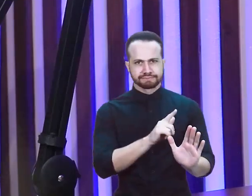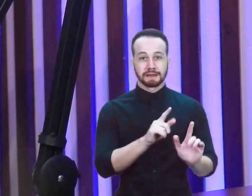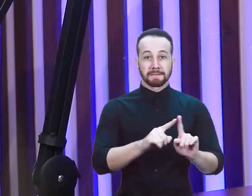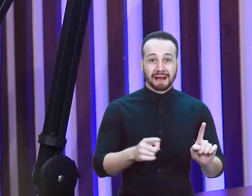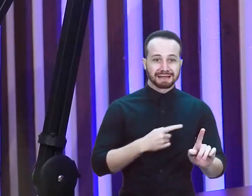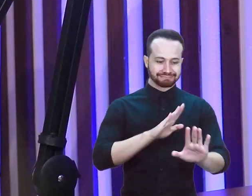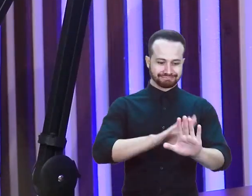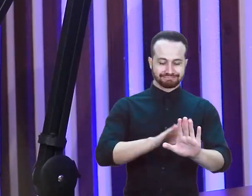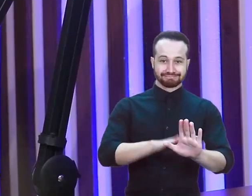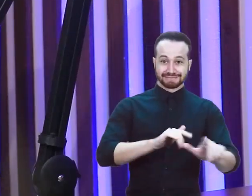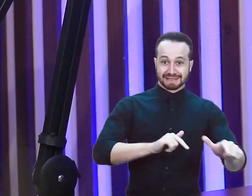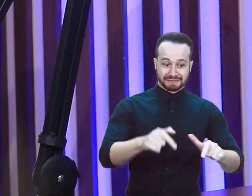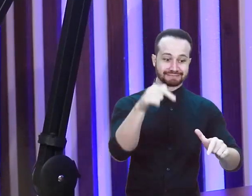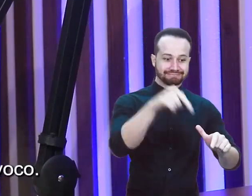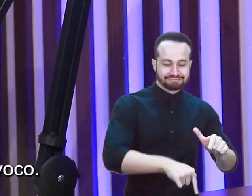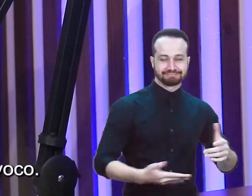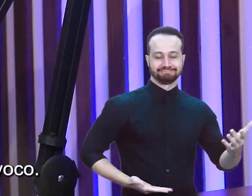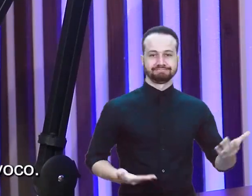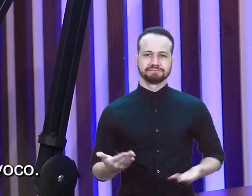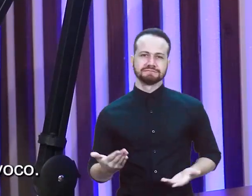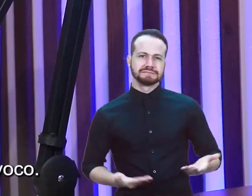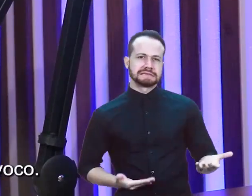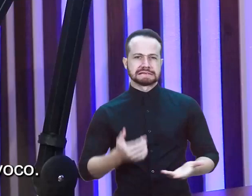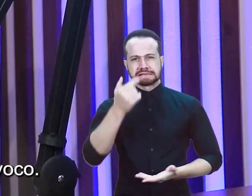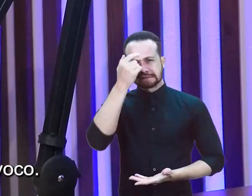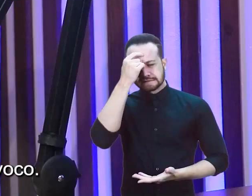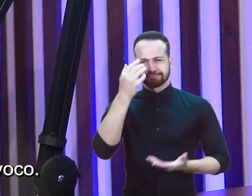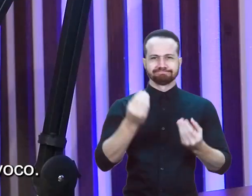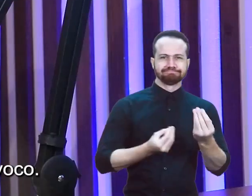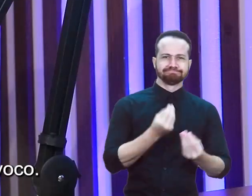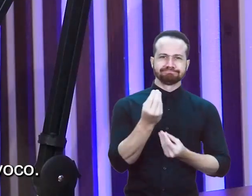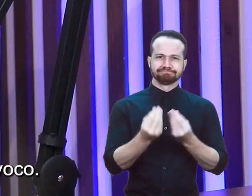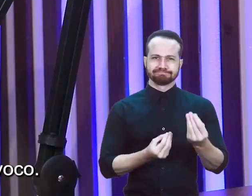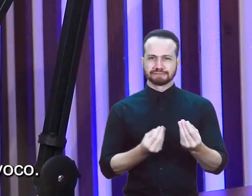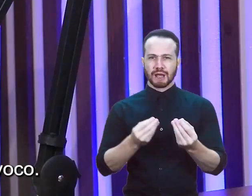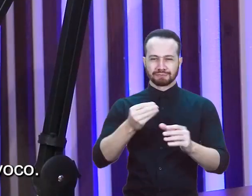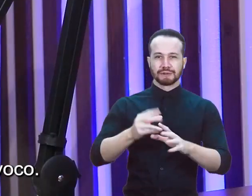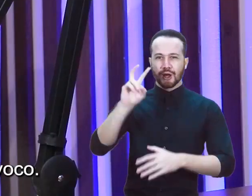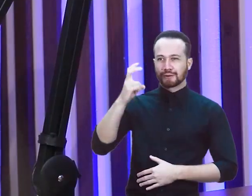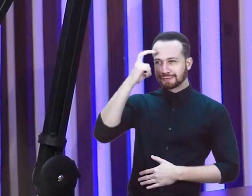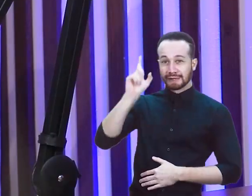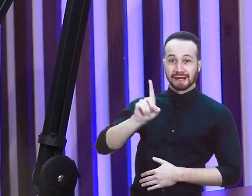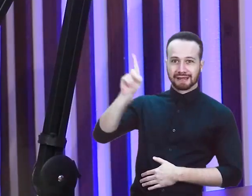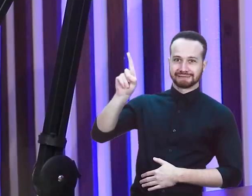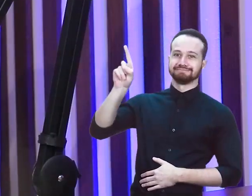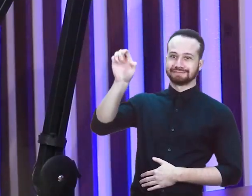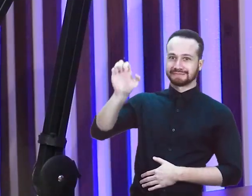está trabalhando é o outro na empresa dele. Então é uma concepção totalmente europeizada,